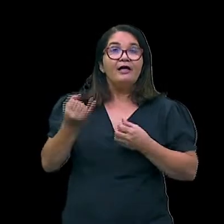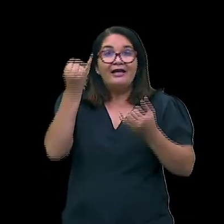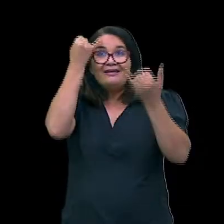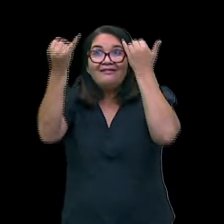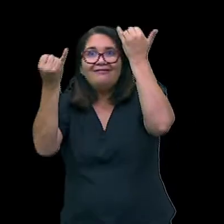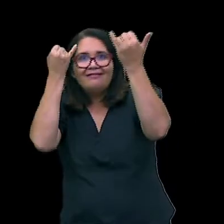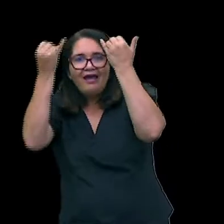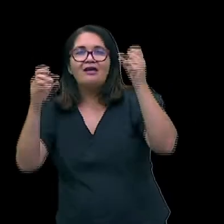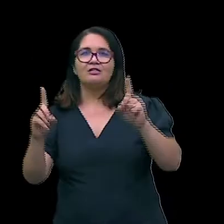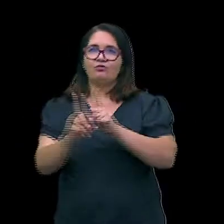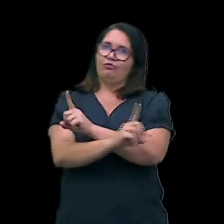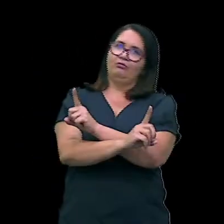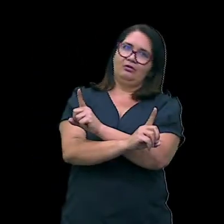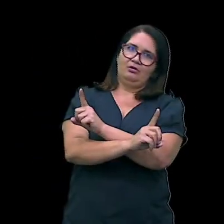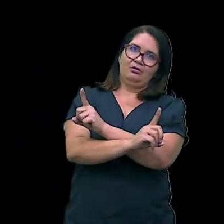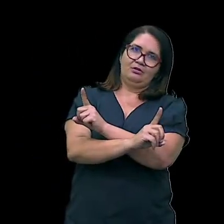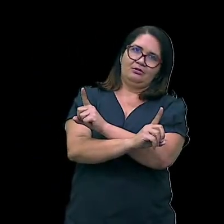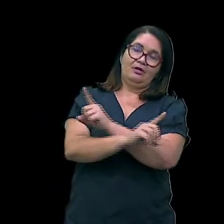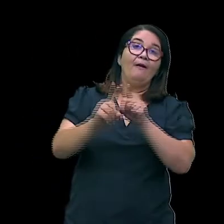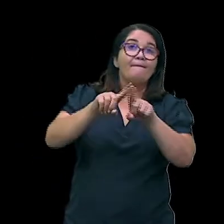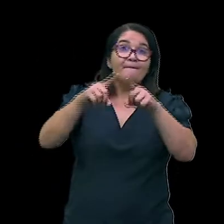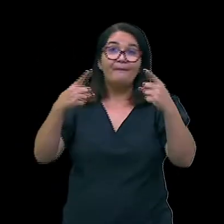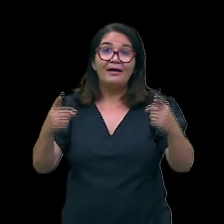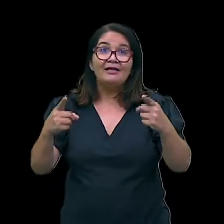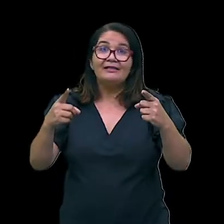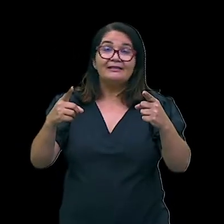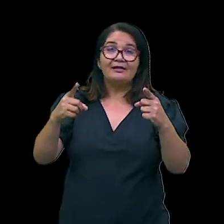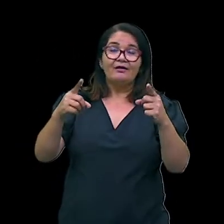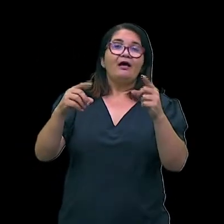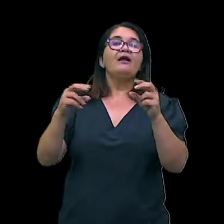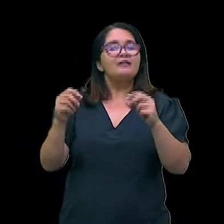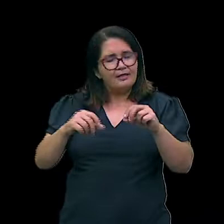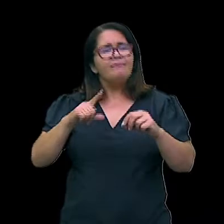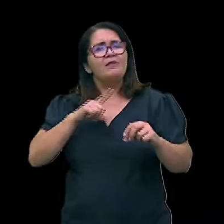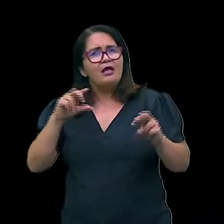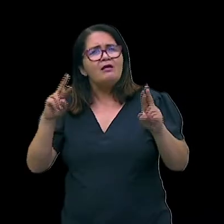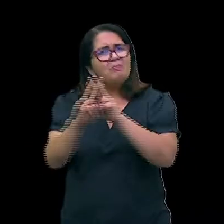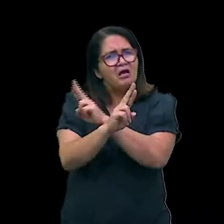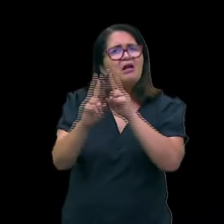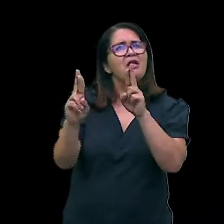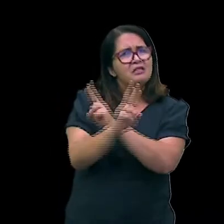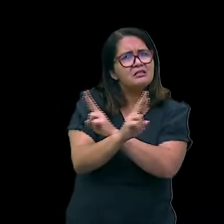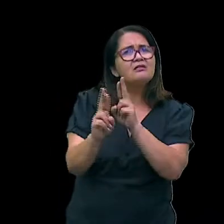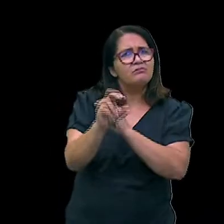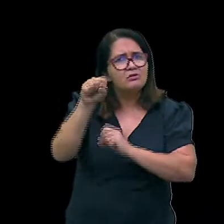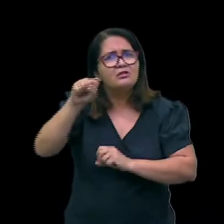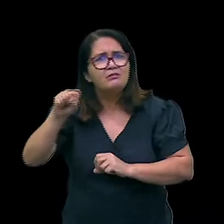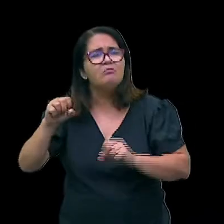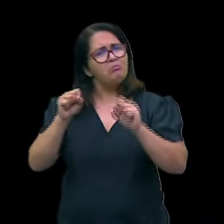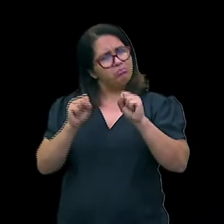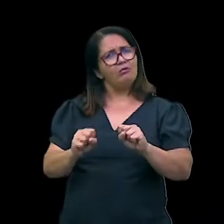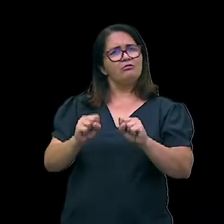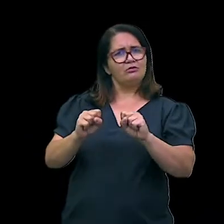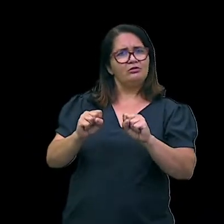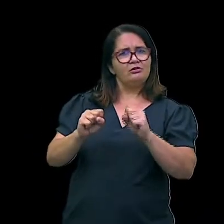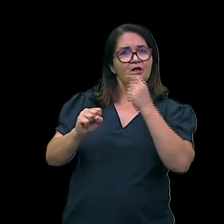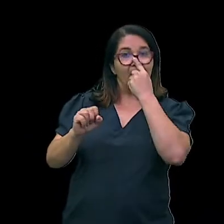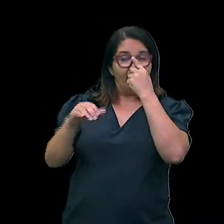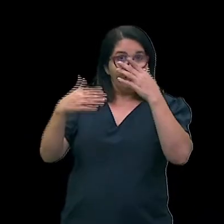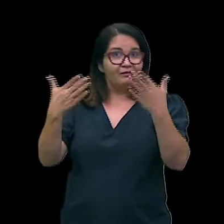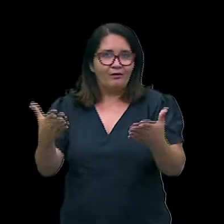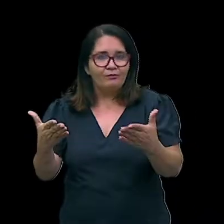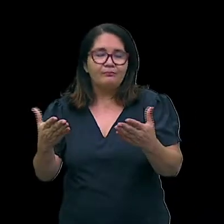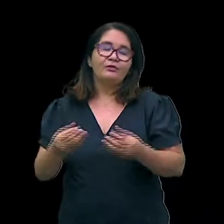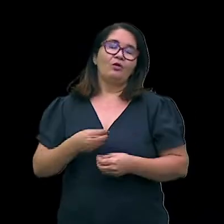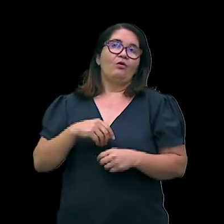mas não contraditórios. Por exemplo, a alegria e a tristeza habitam no meu